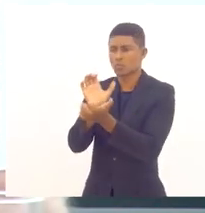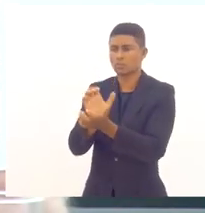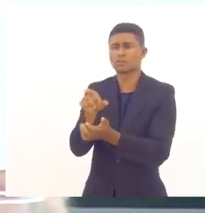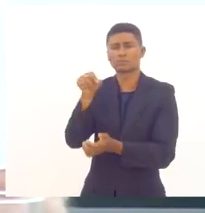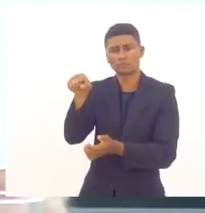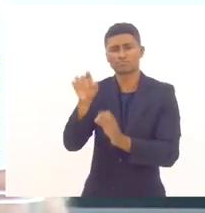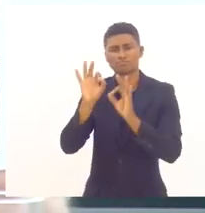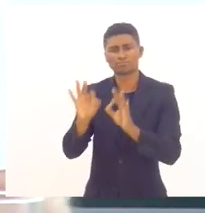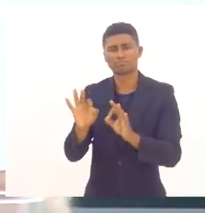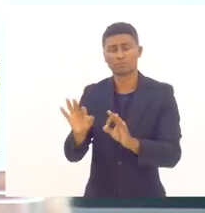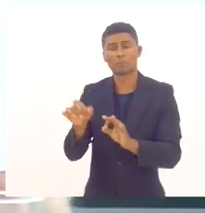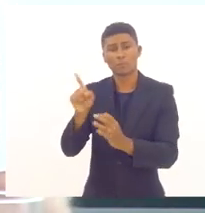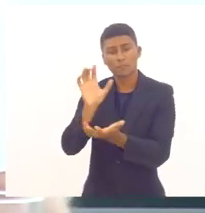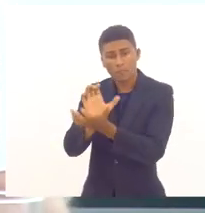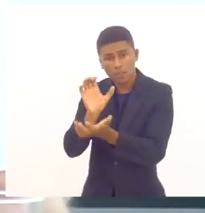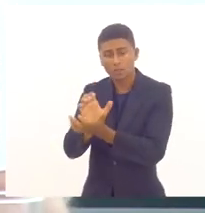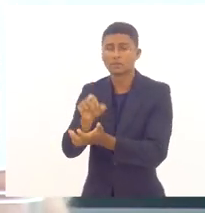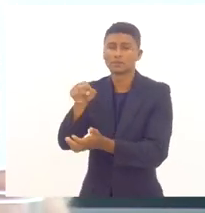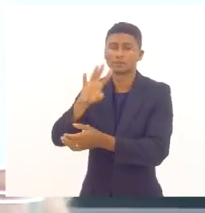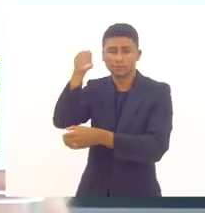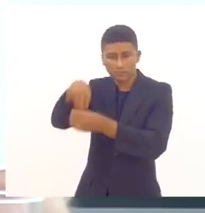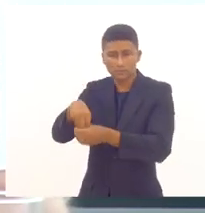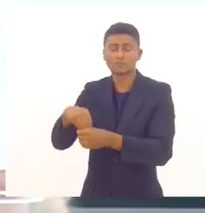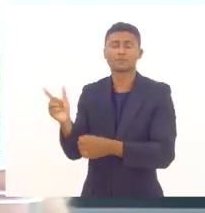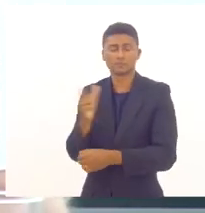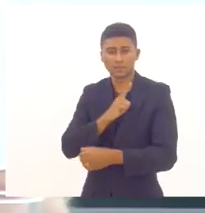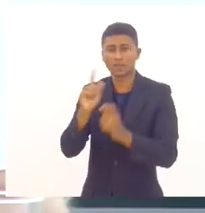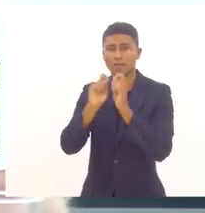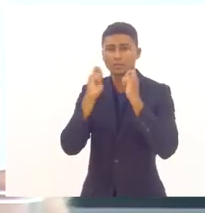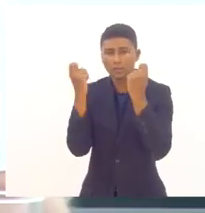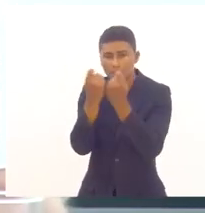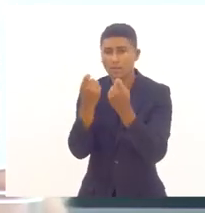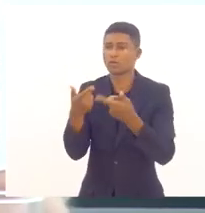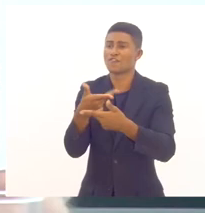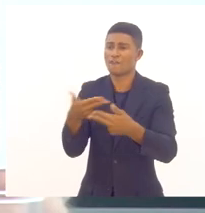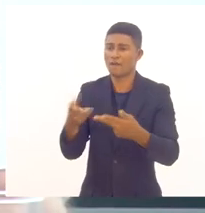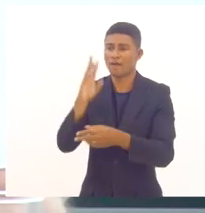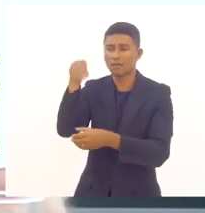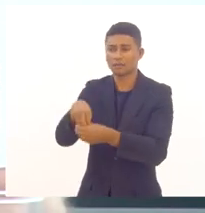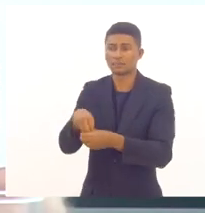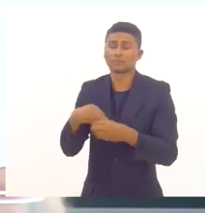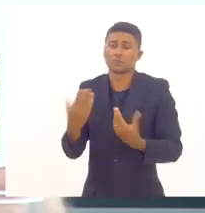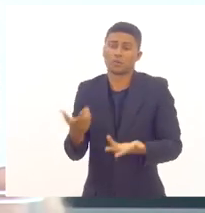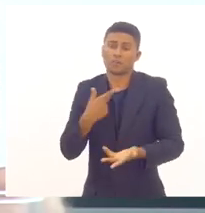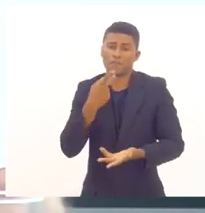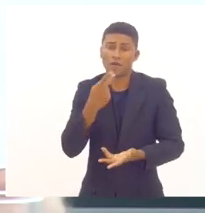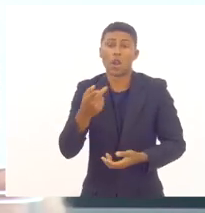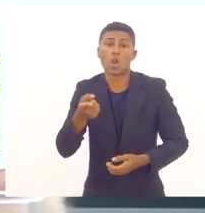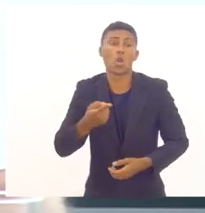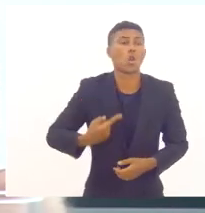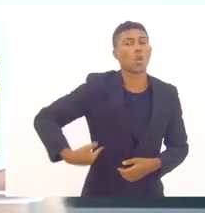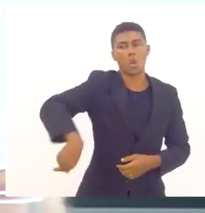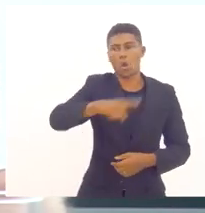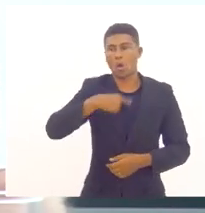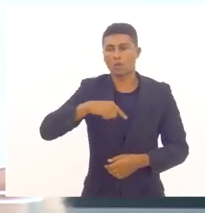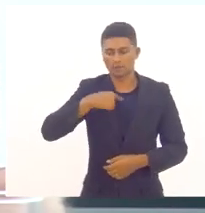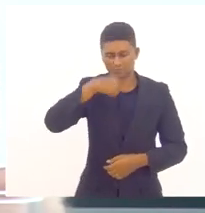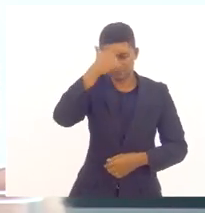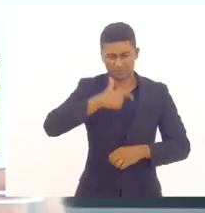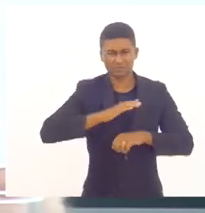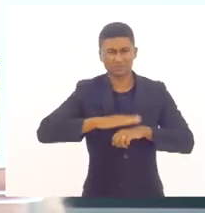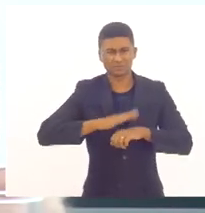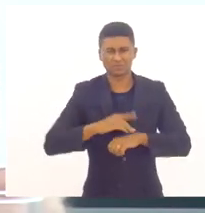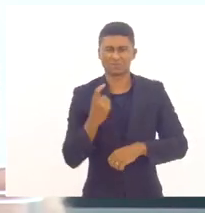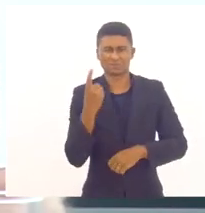ela aglutina um grande número de associações. Então, por isso que a gente fala nós, né? Então,